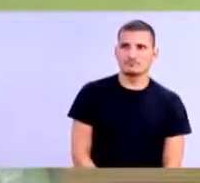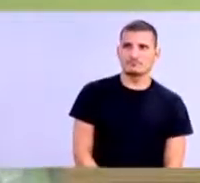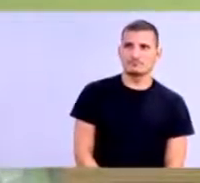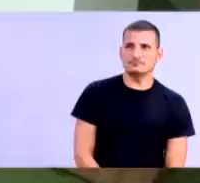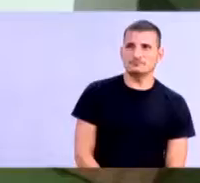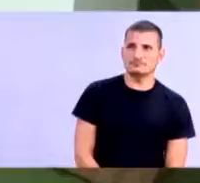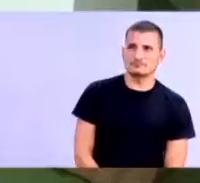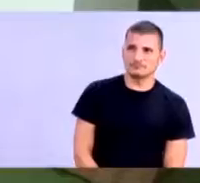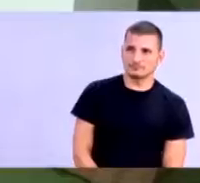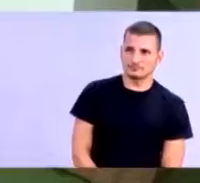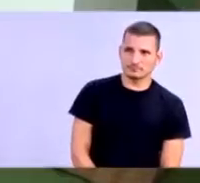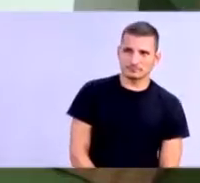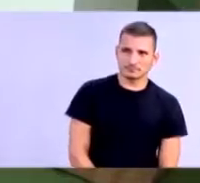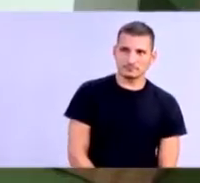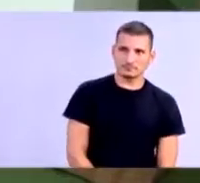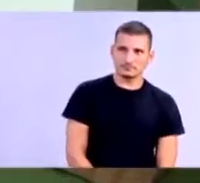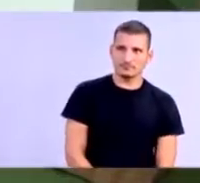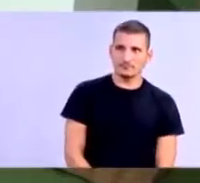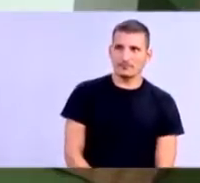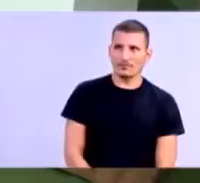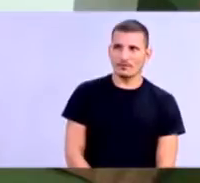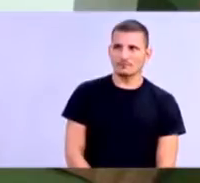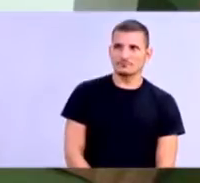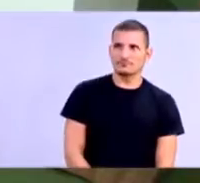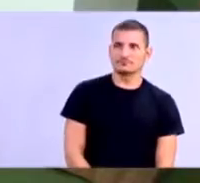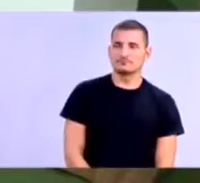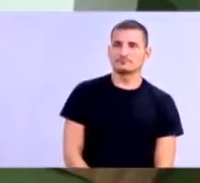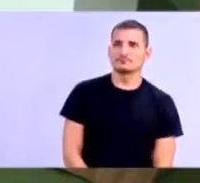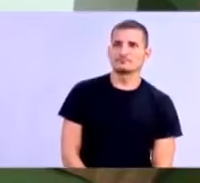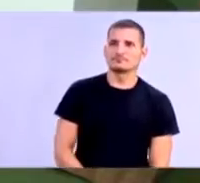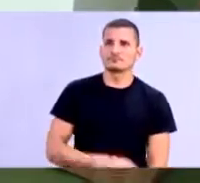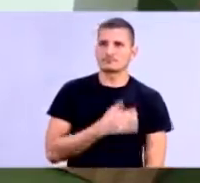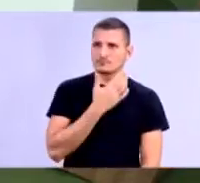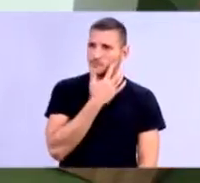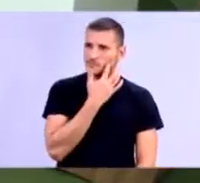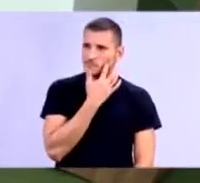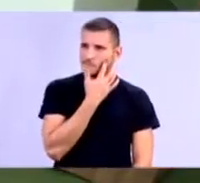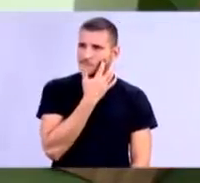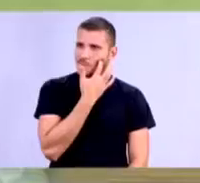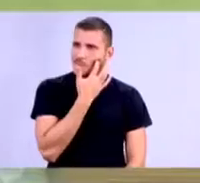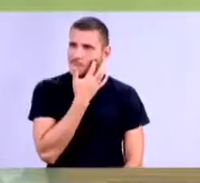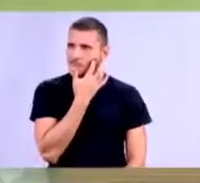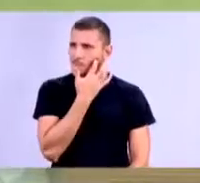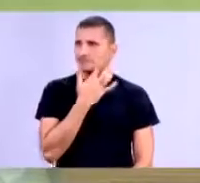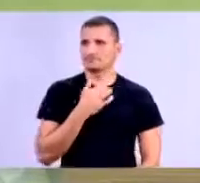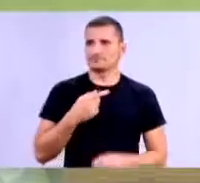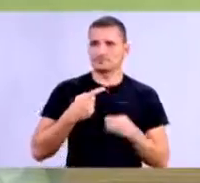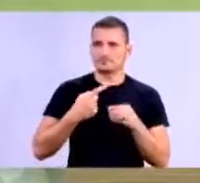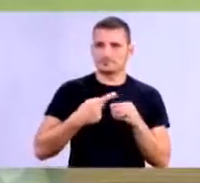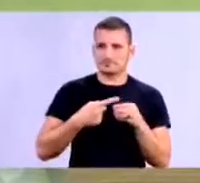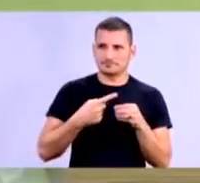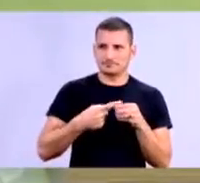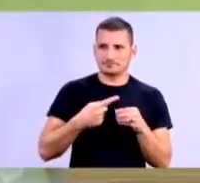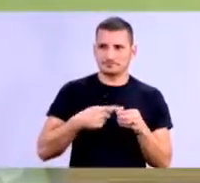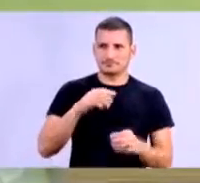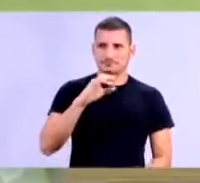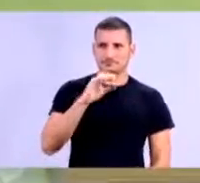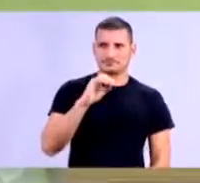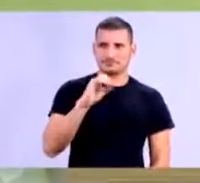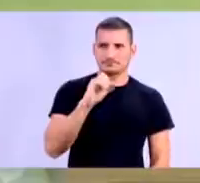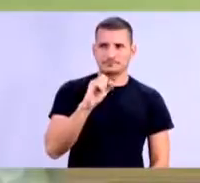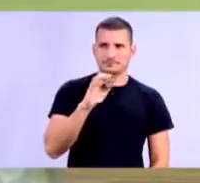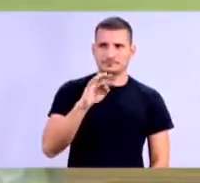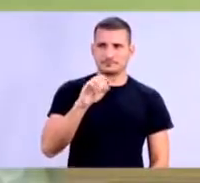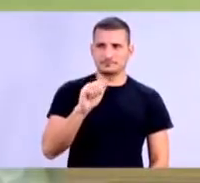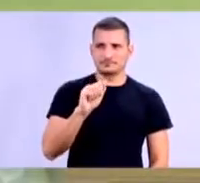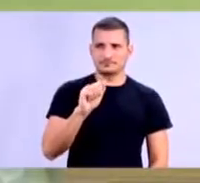Muitas. É difícil deixar fora, mas vamos então mais um, que é polo diferente lá de Costa Marques. Aqui mais uma resposta sobre o